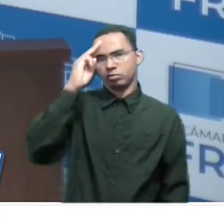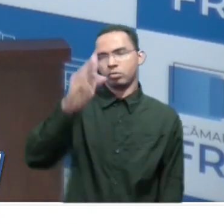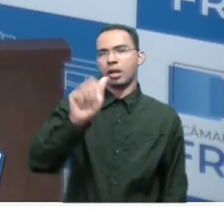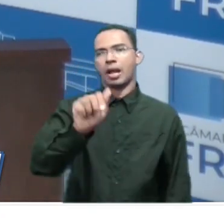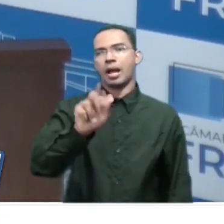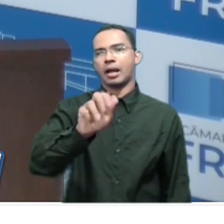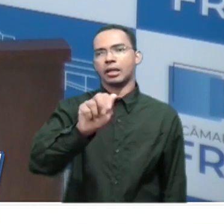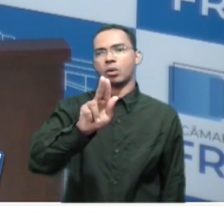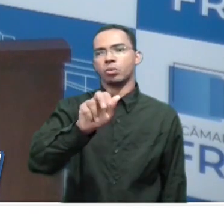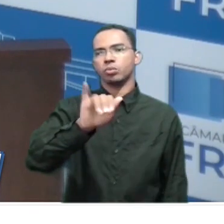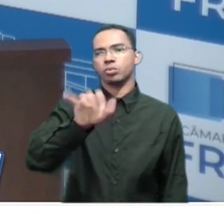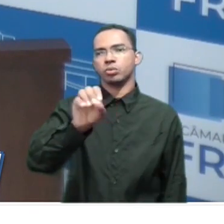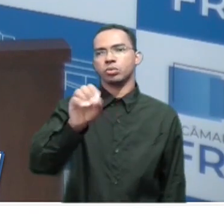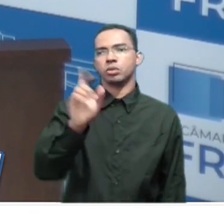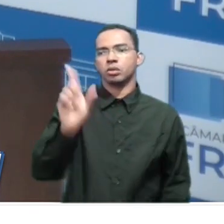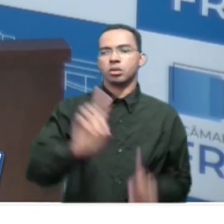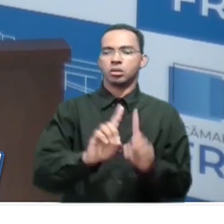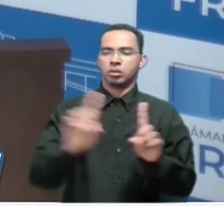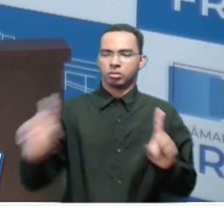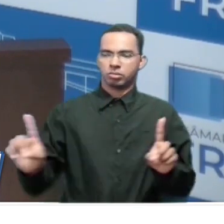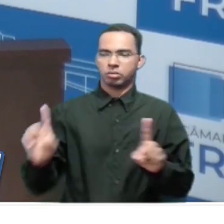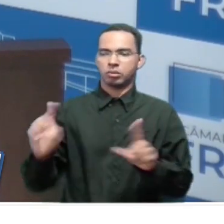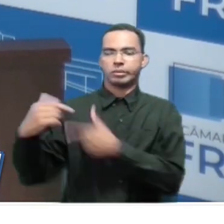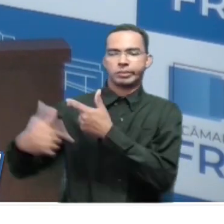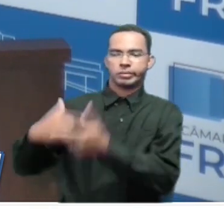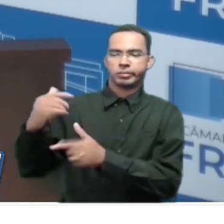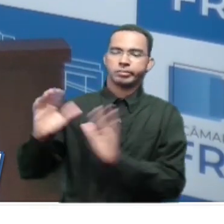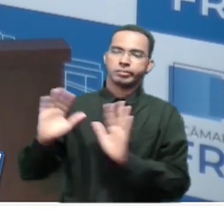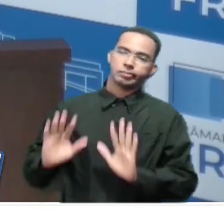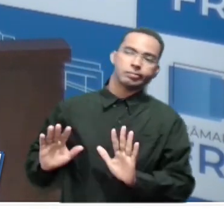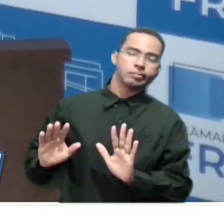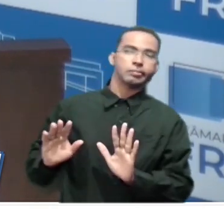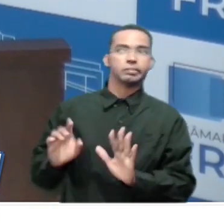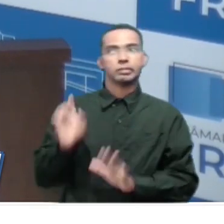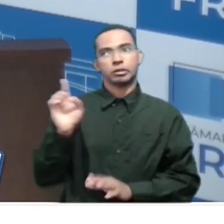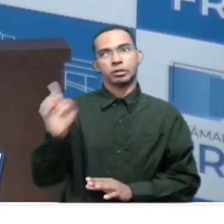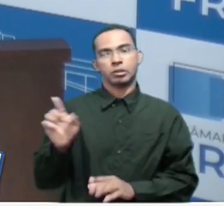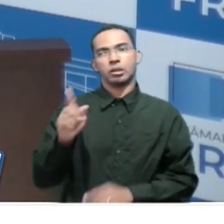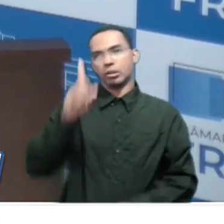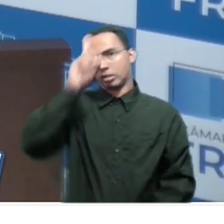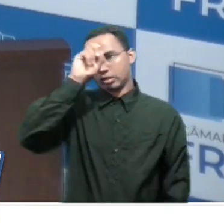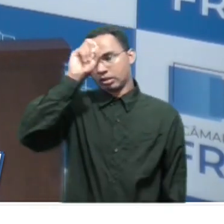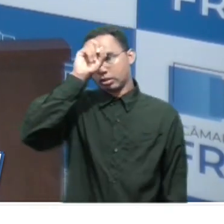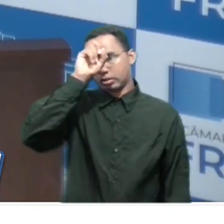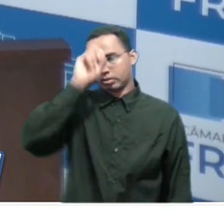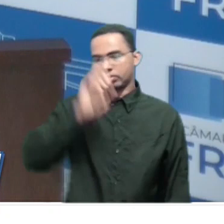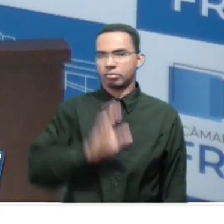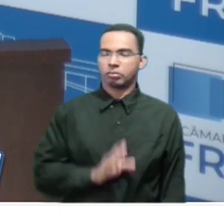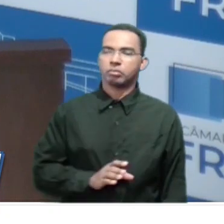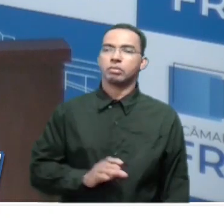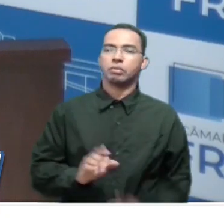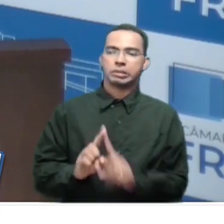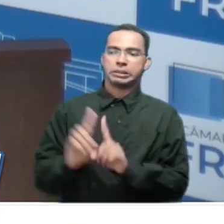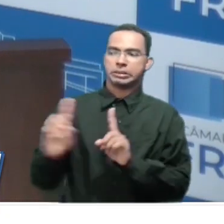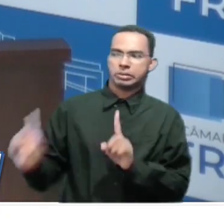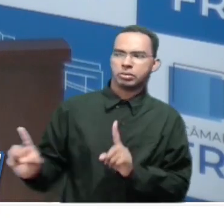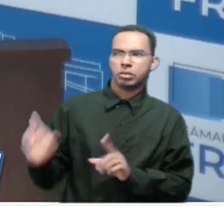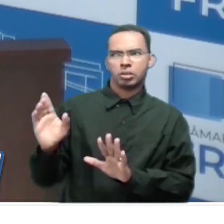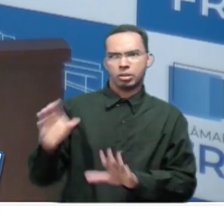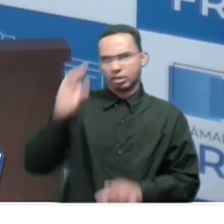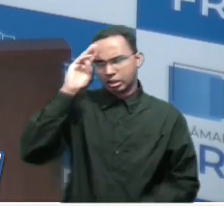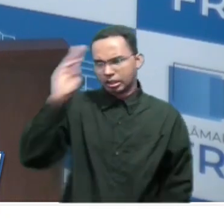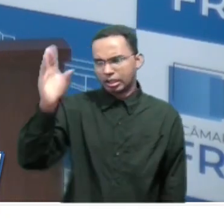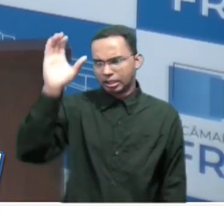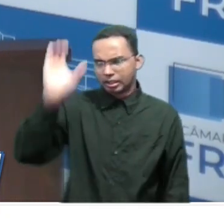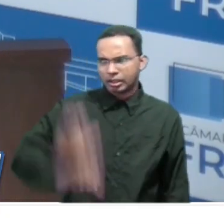disse, não, mas ele foi afastado de suas funções, lá no pronto-socorro. Falei, coronel, esse cidadão tem que